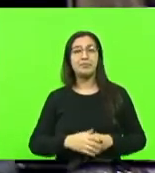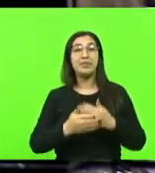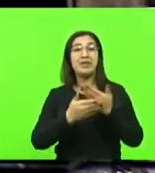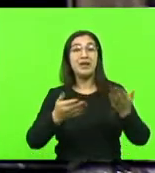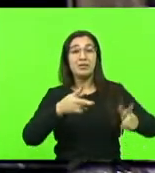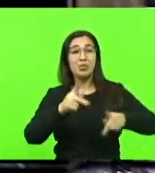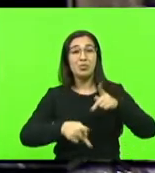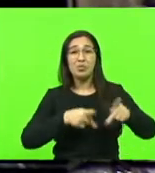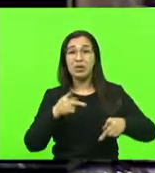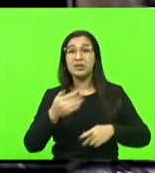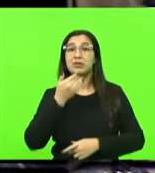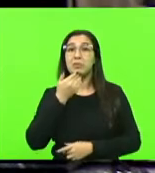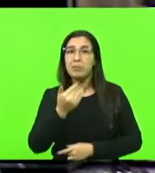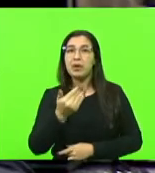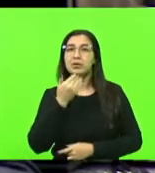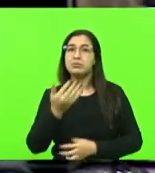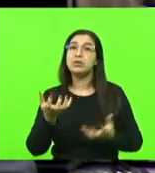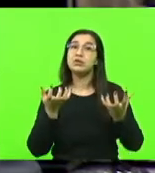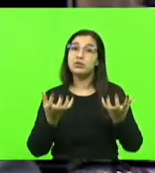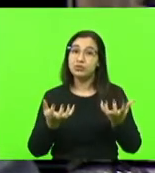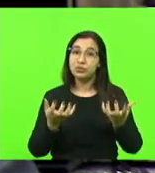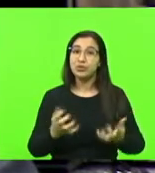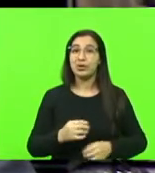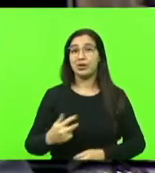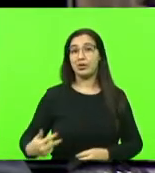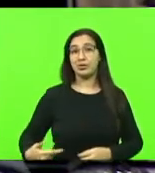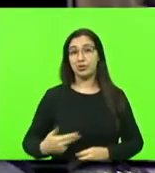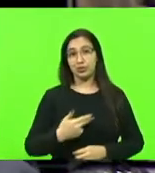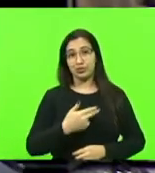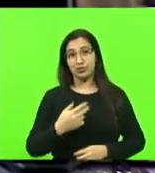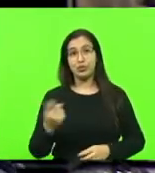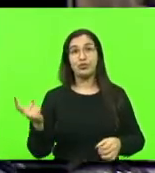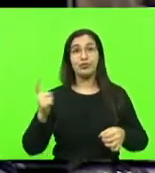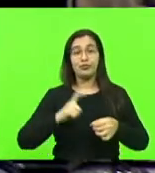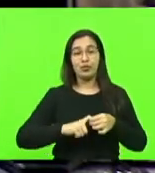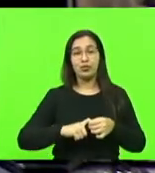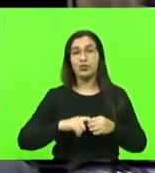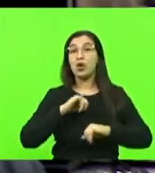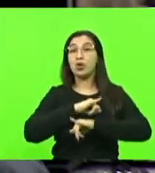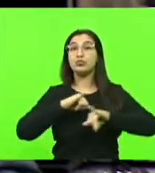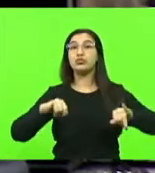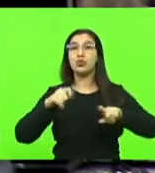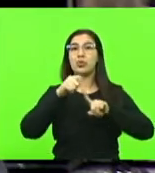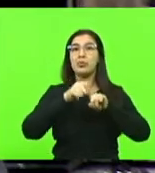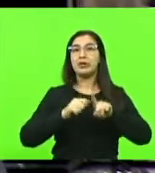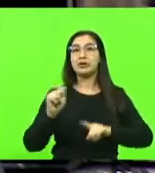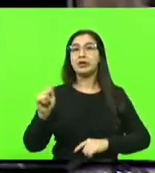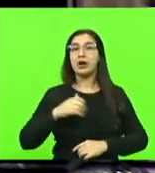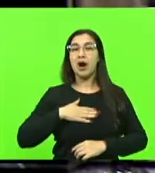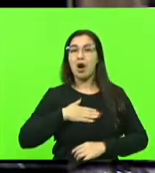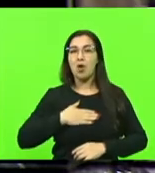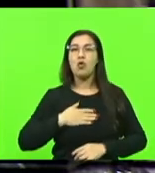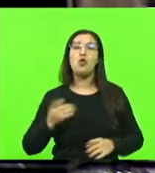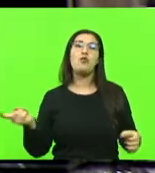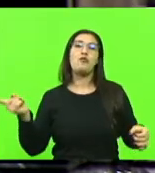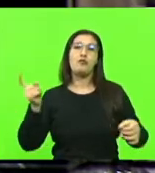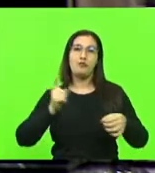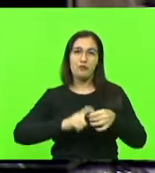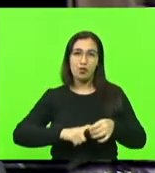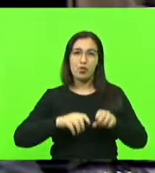volte. E ele anunciou que, no mês de agosto, nós teríamos a volta das cirurgias